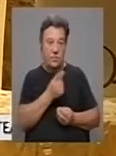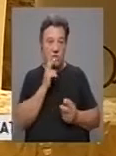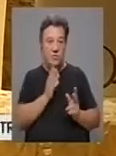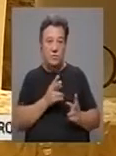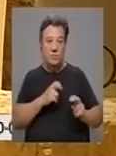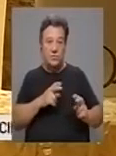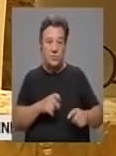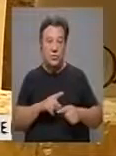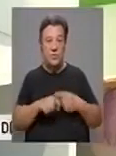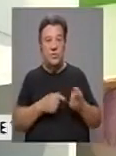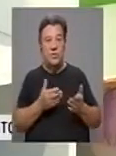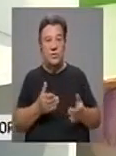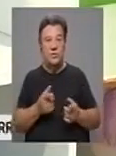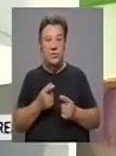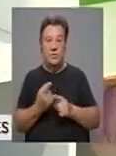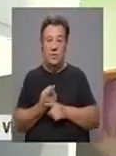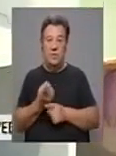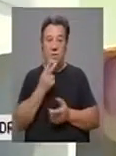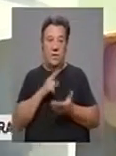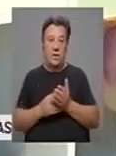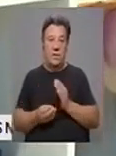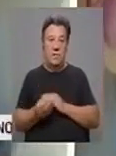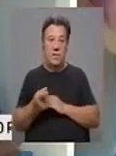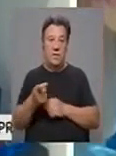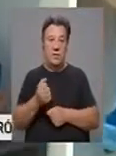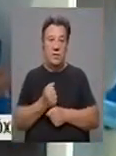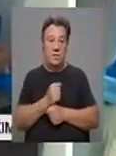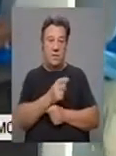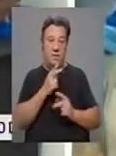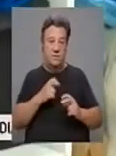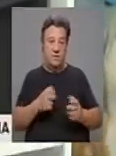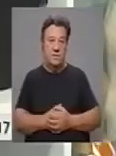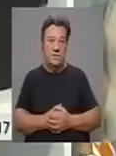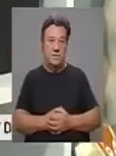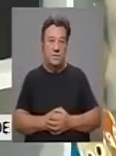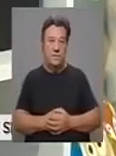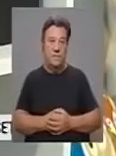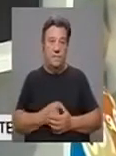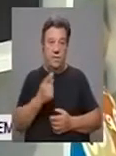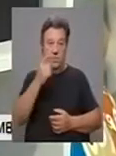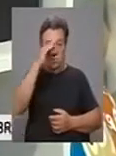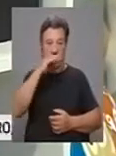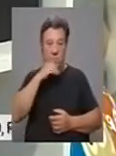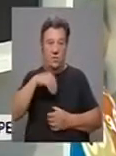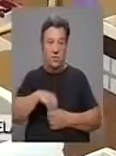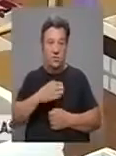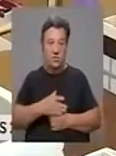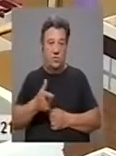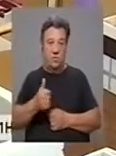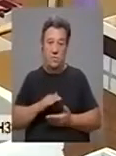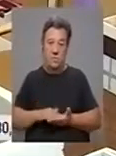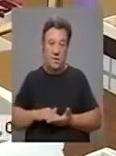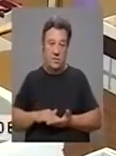pesquisou para depois, então, o objeto é a materialização desse trabalho de investigação. E num quarto pode caber apenas o